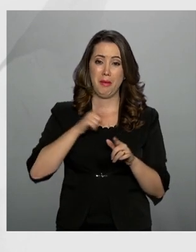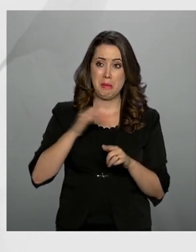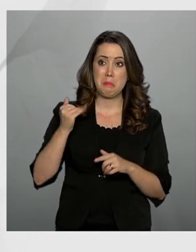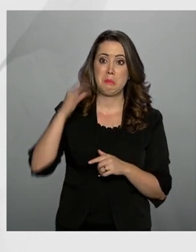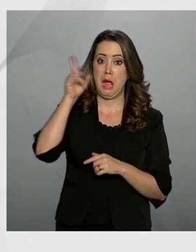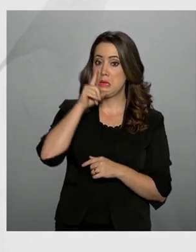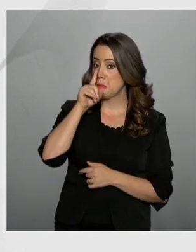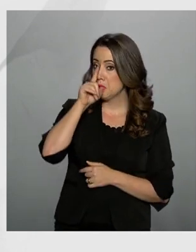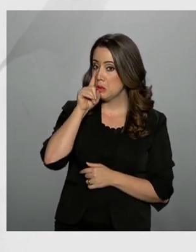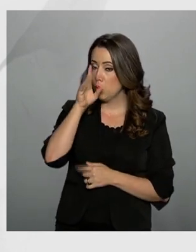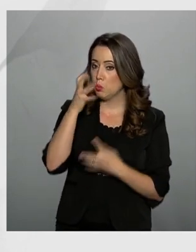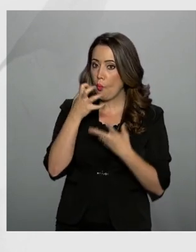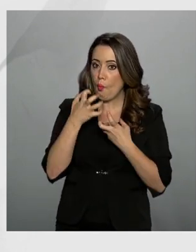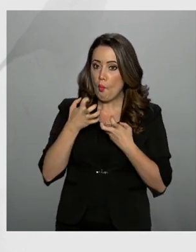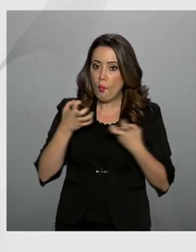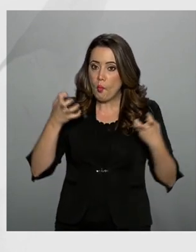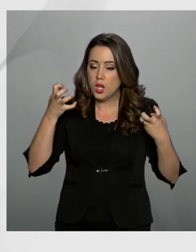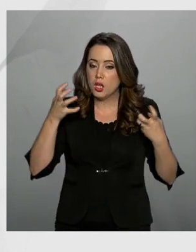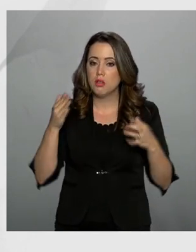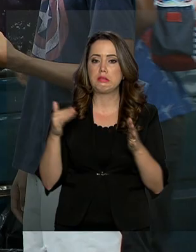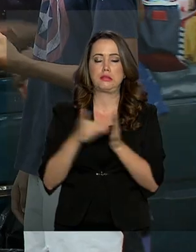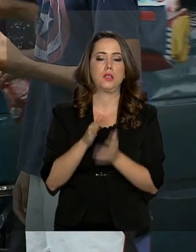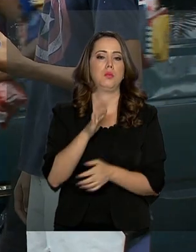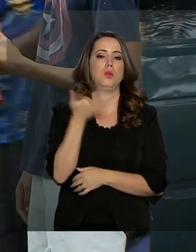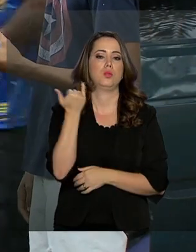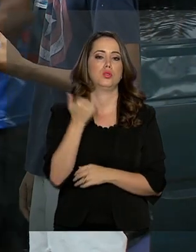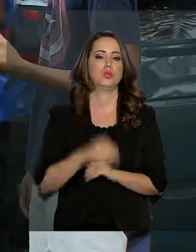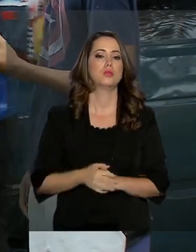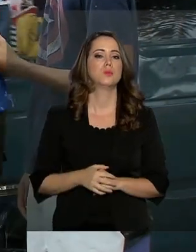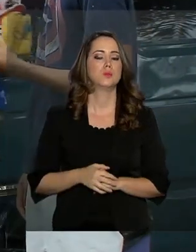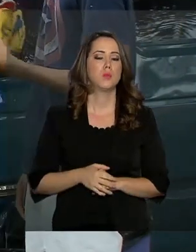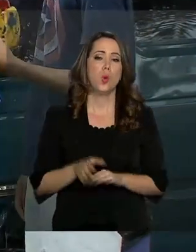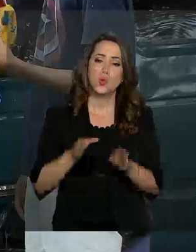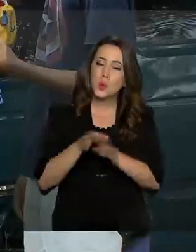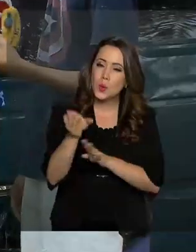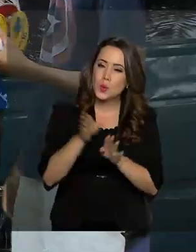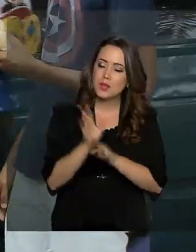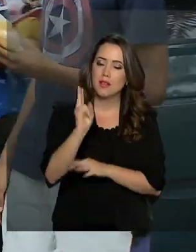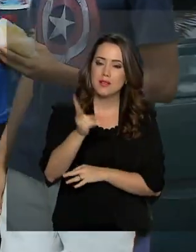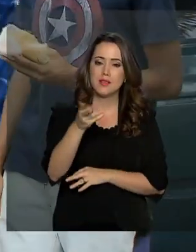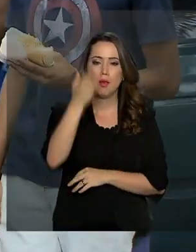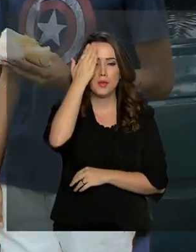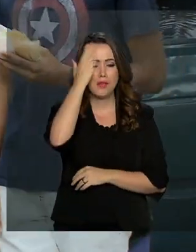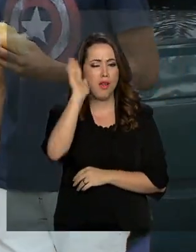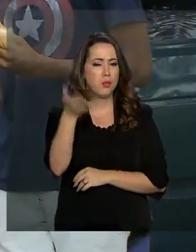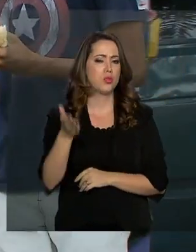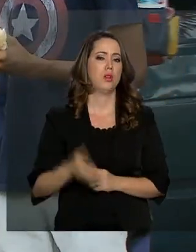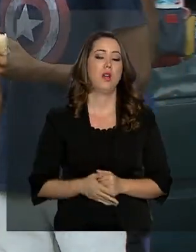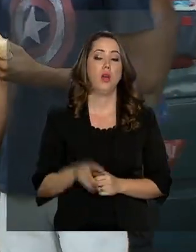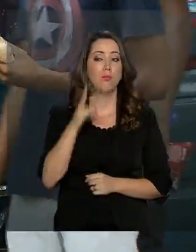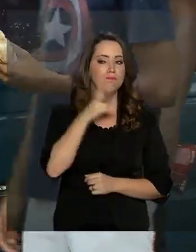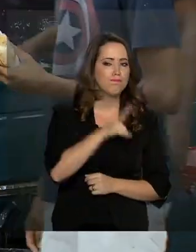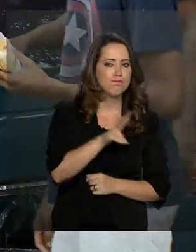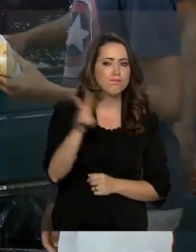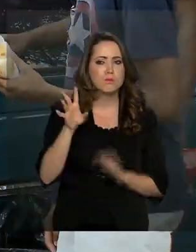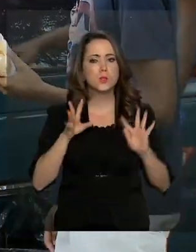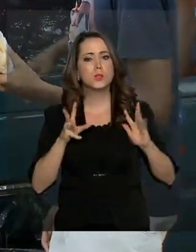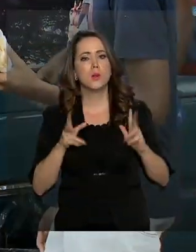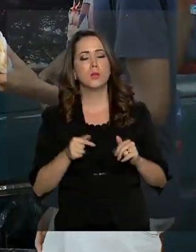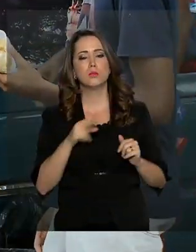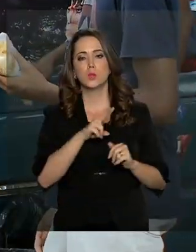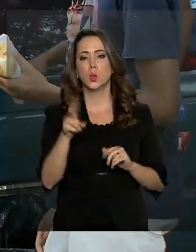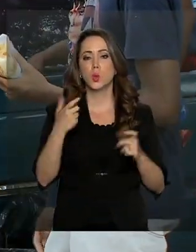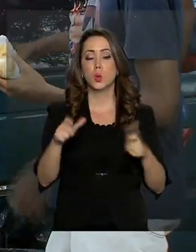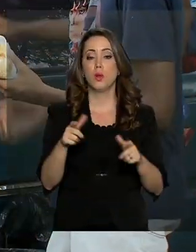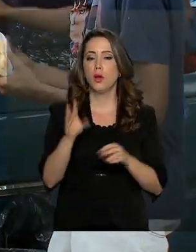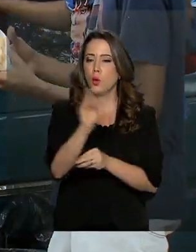podem resultar em desidratação e até morte. As dicas são velhas conhecidas. Fique de olho na higiene do local e nas